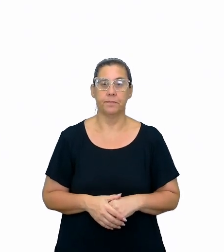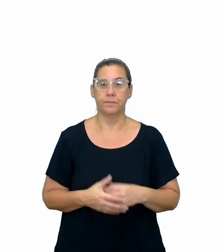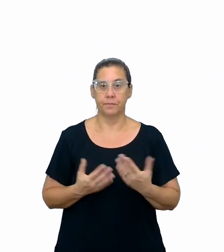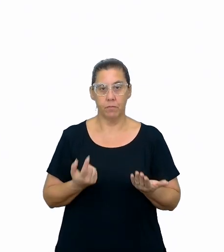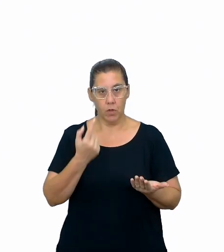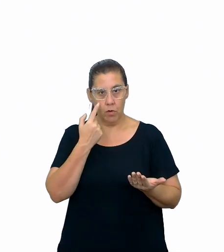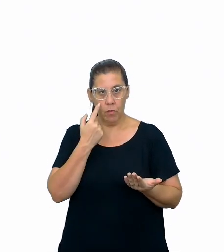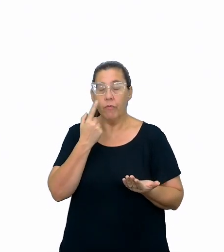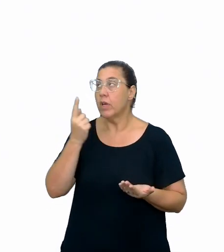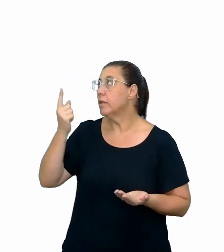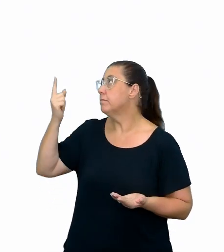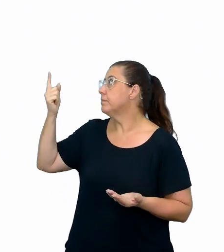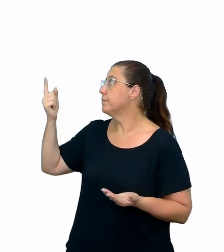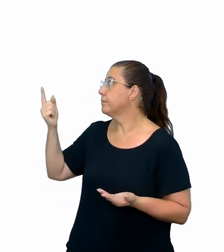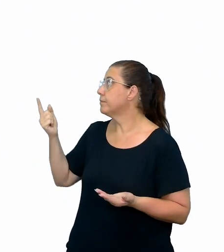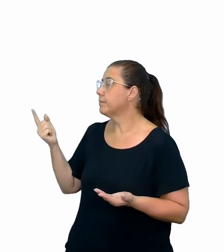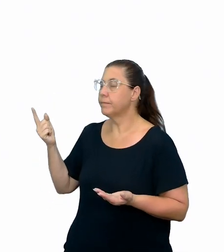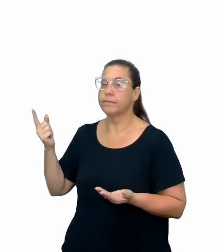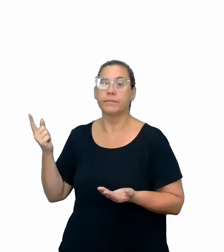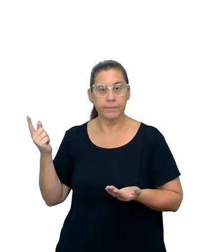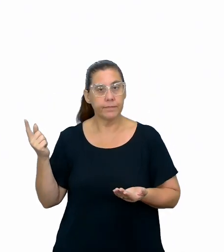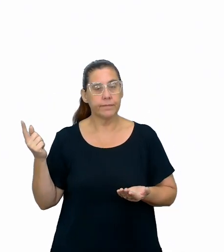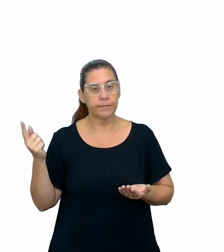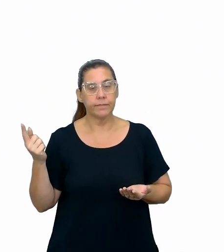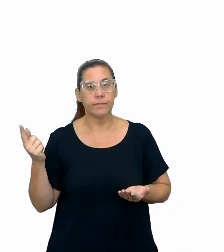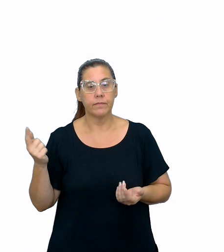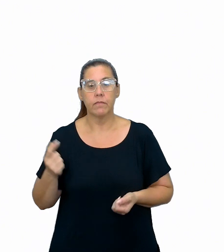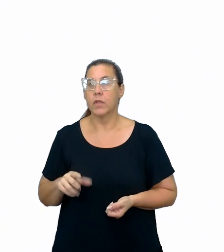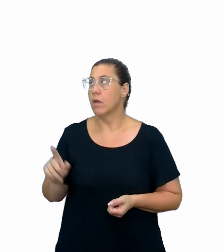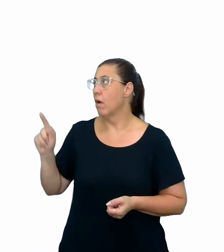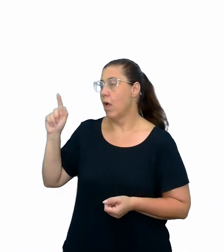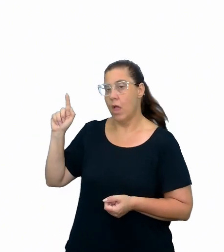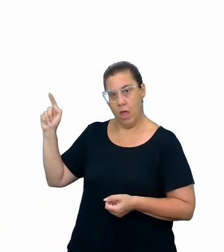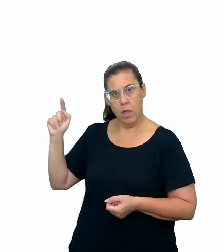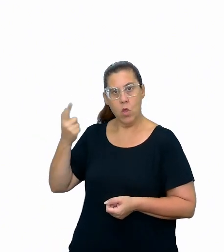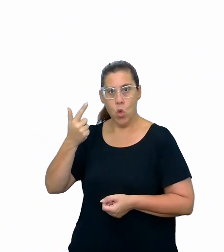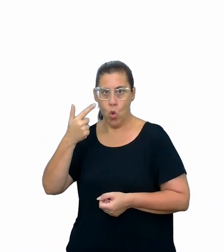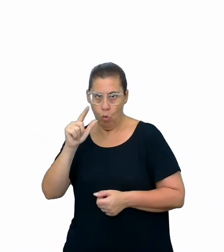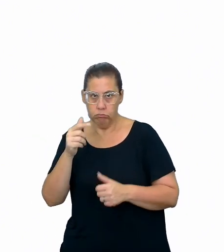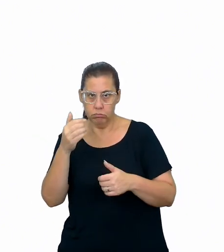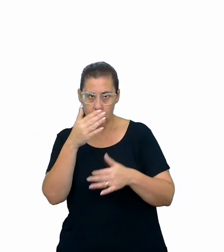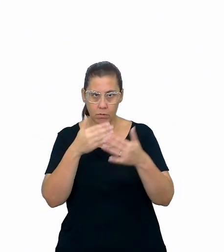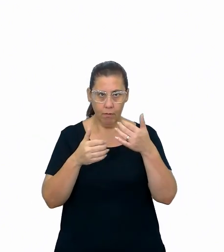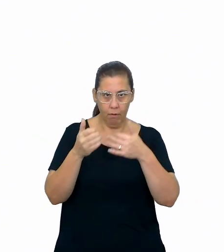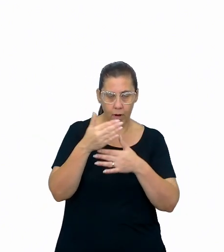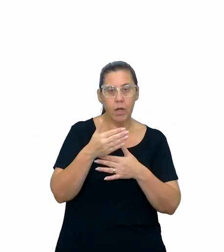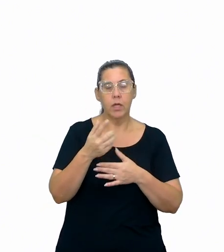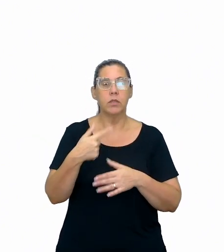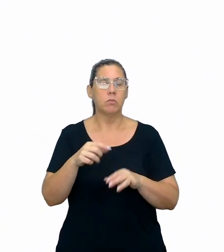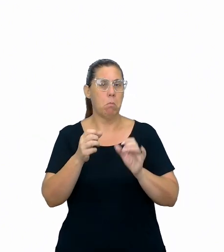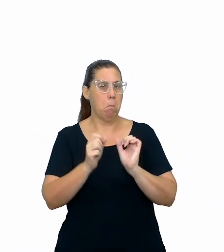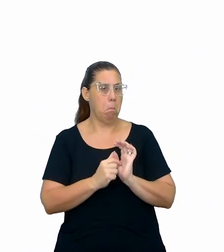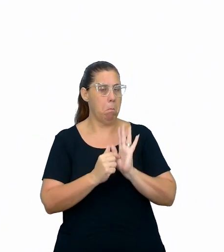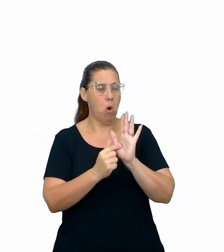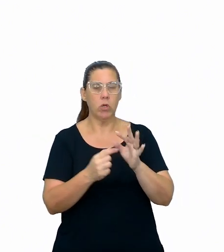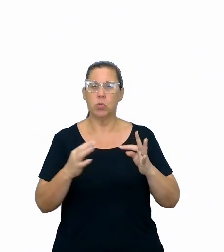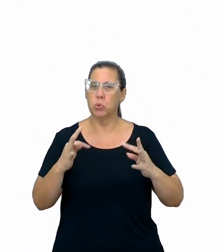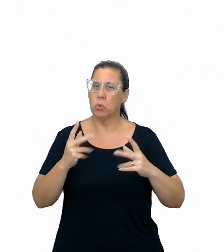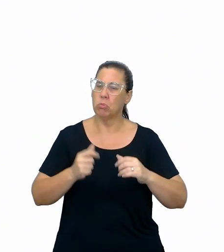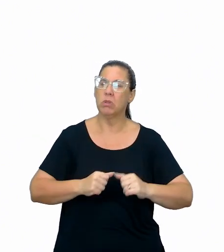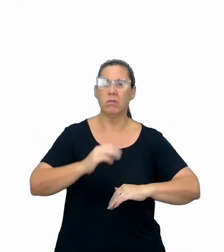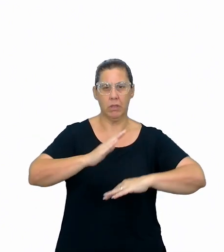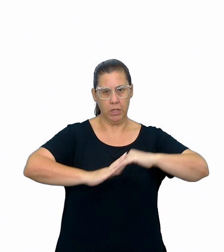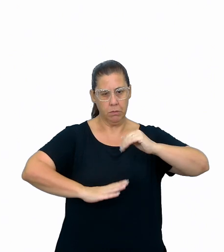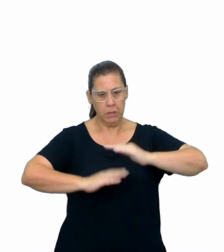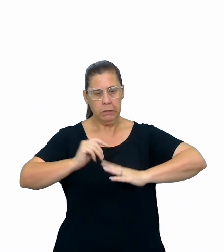Como vocês podem observar aí na tela, né, nesse e nos próximos slides, estão discriminadas as